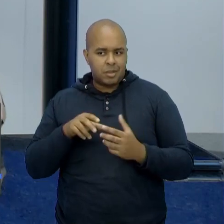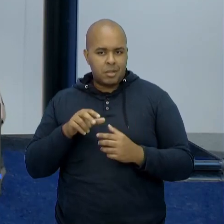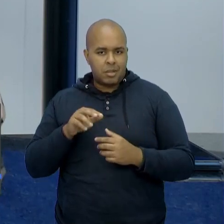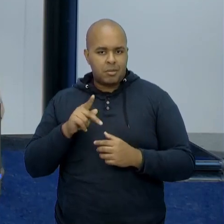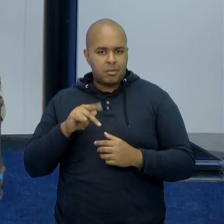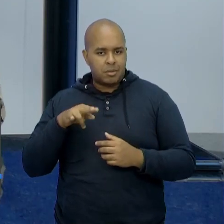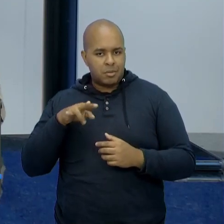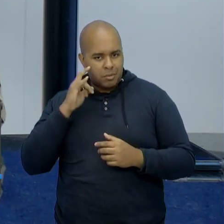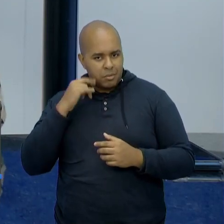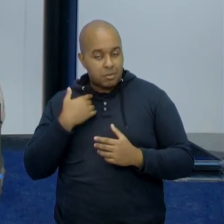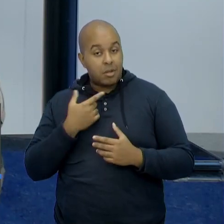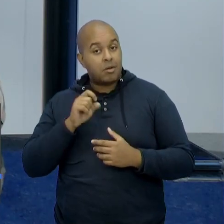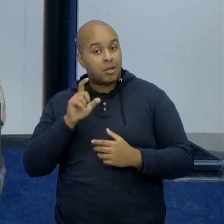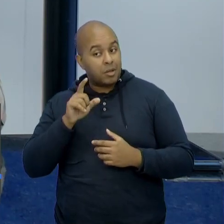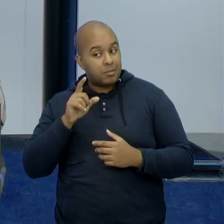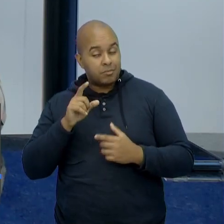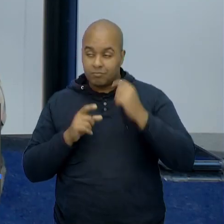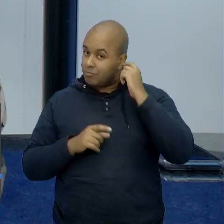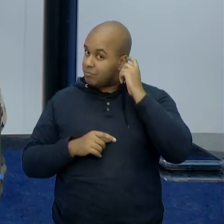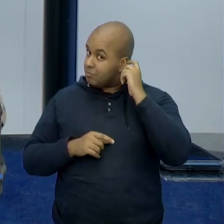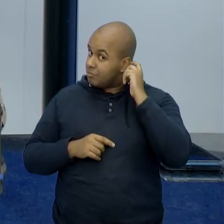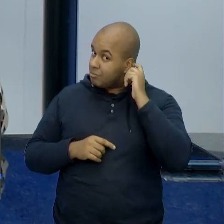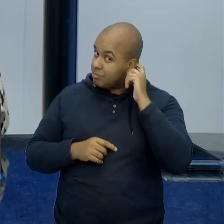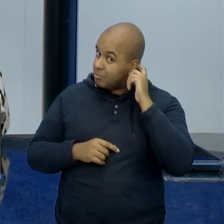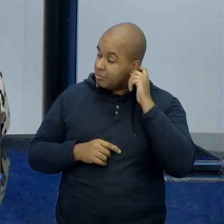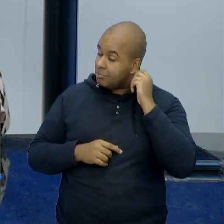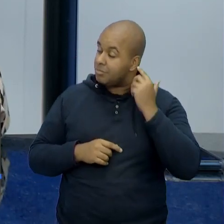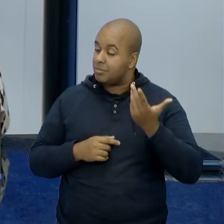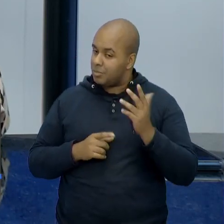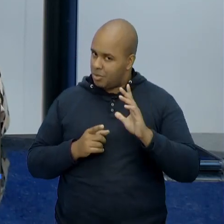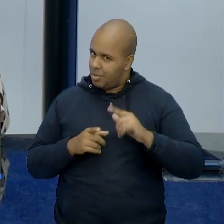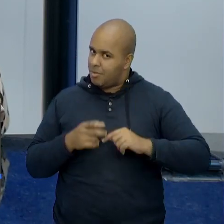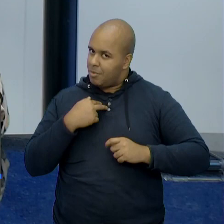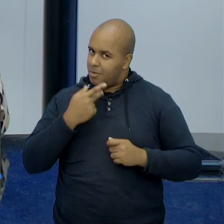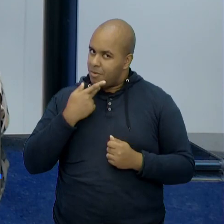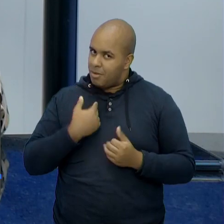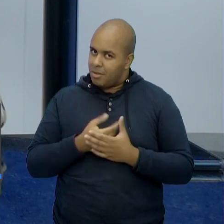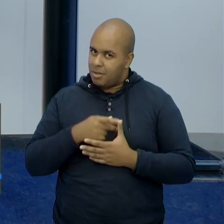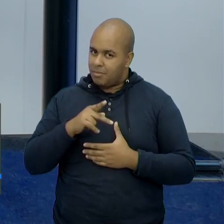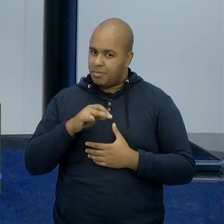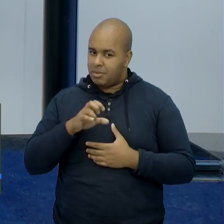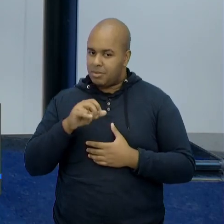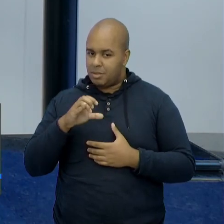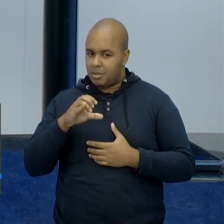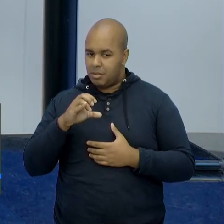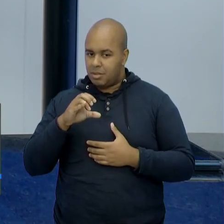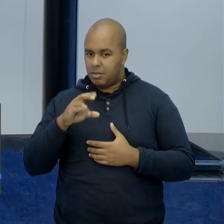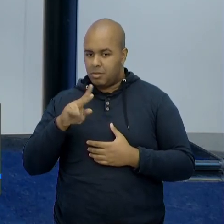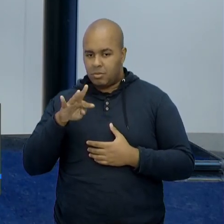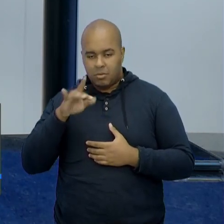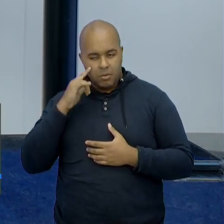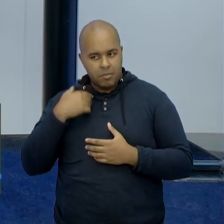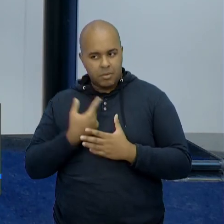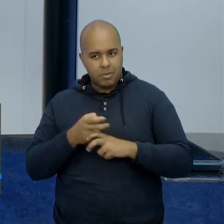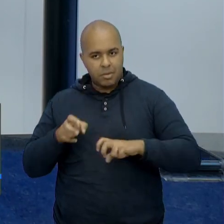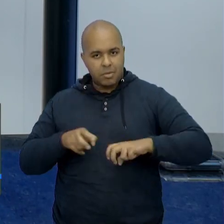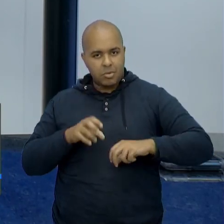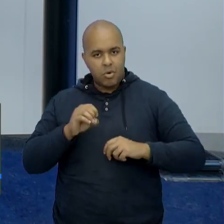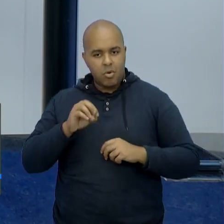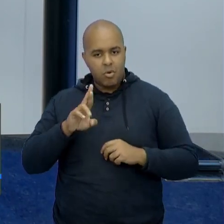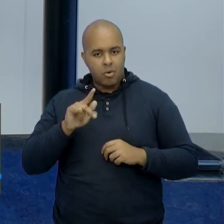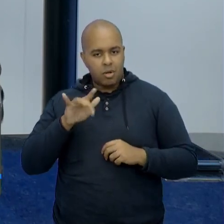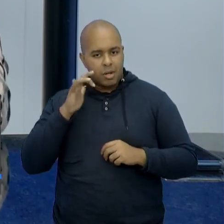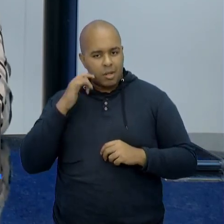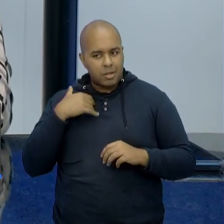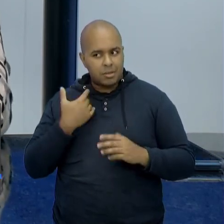piscicultura. O que é, gente? Todo mundo já sabe, né? Não vai mais poder viver da piscicultura, sim, mas vai poder viver de uma agricultura orgânica.